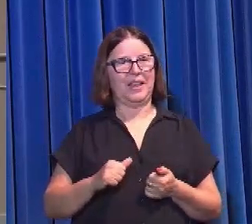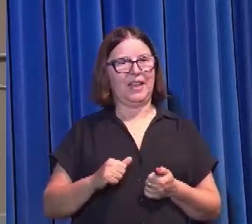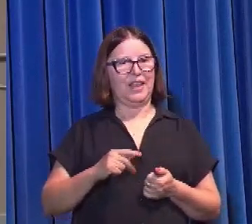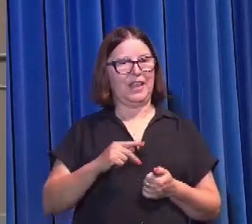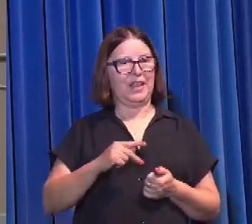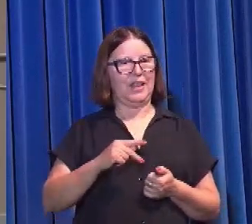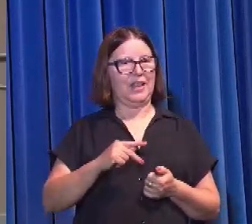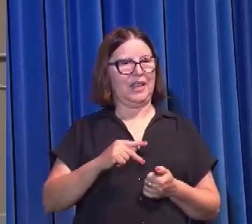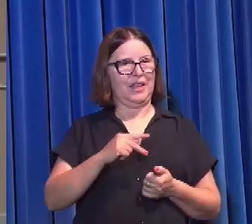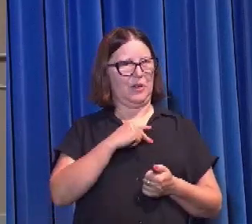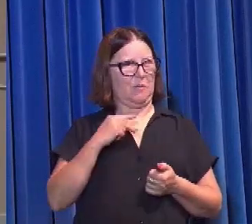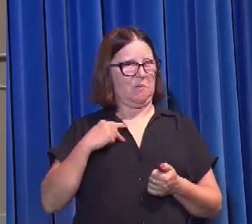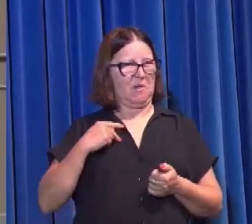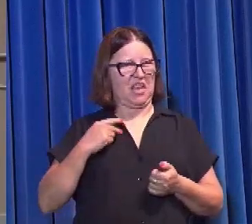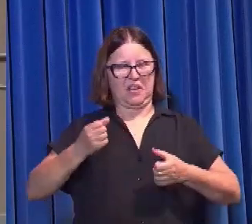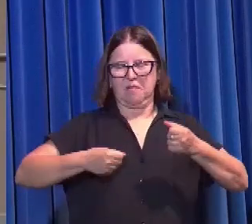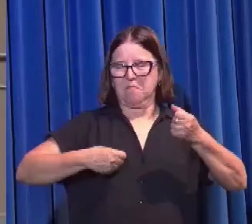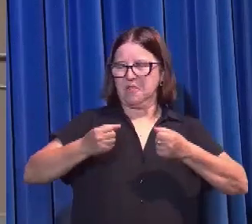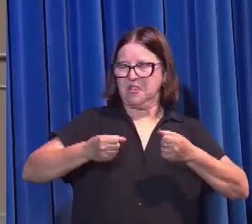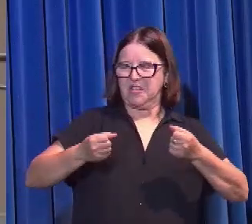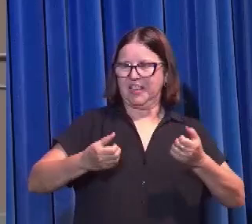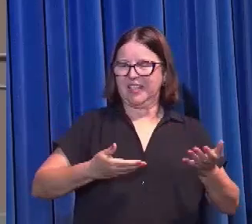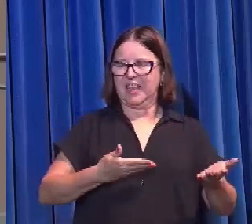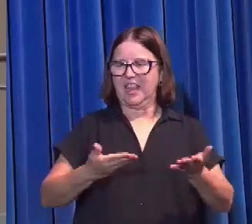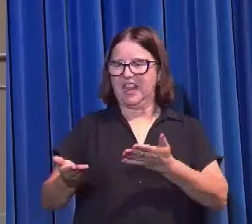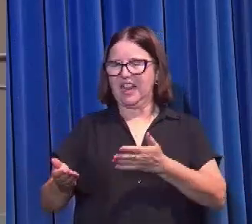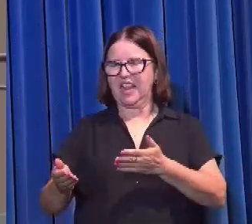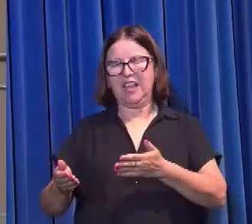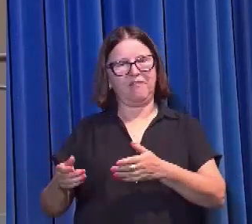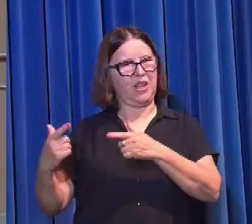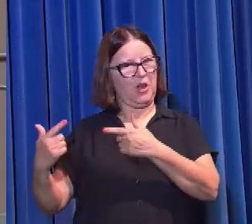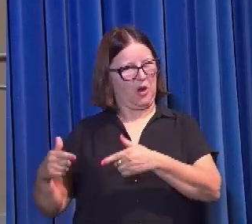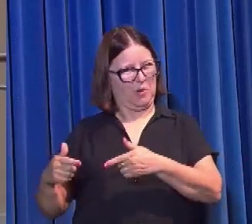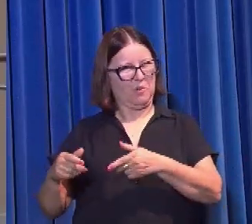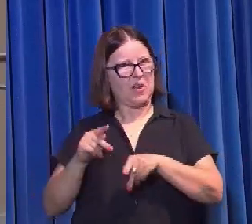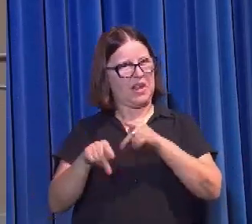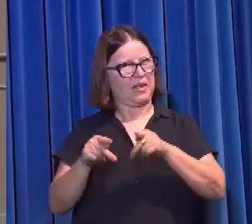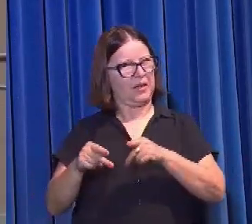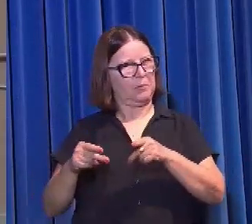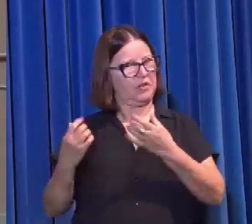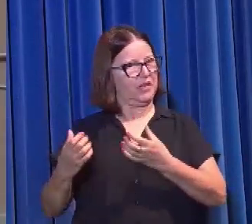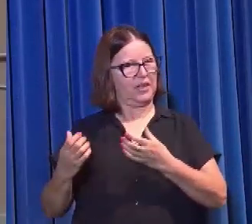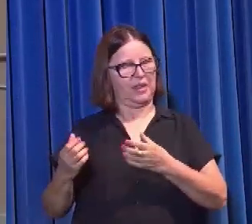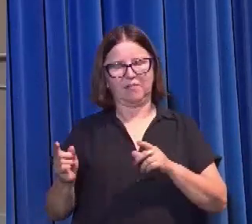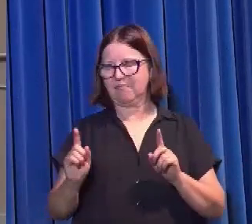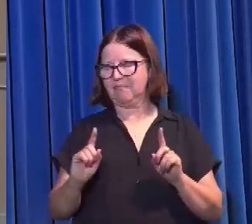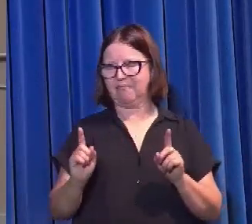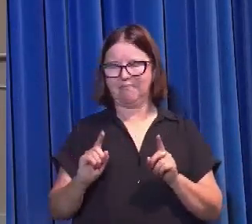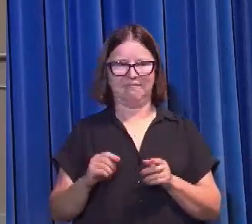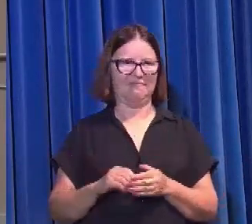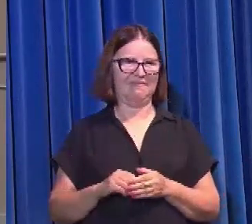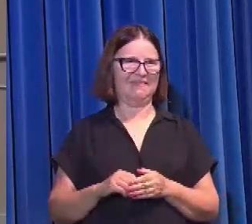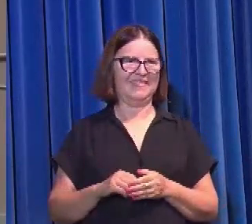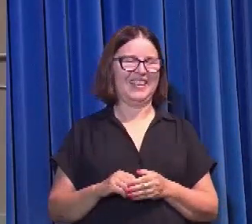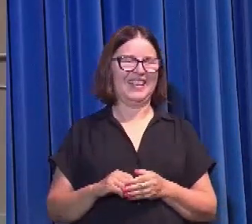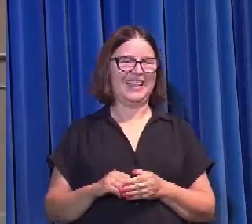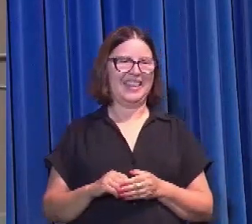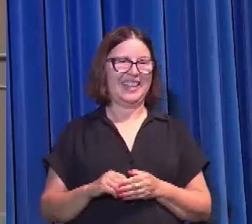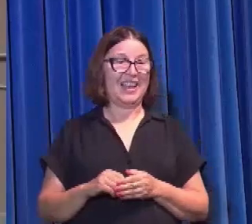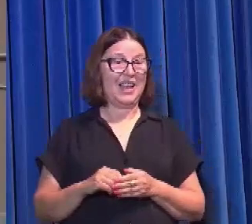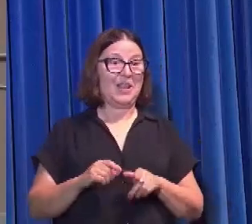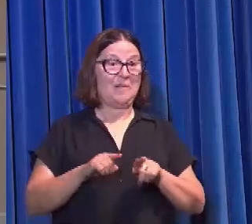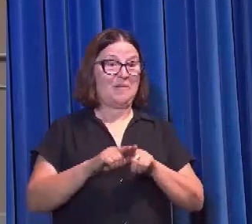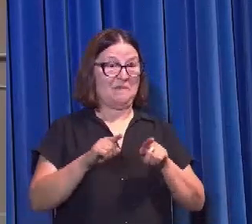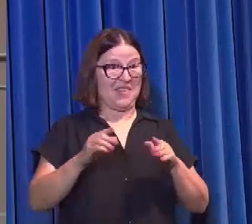pastor leva para onde quiser. Não é assim. A igreja é mais parecida com um barco a remo. aquele remo de competição lá das Olimpíadas, onde cada